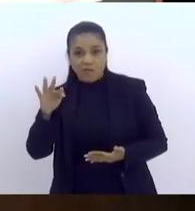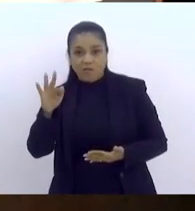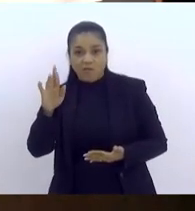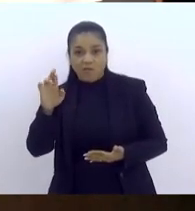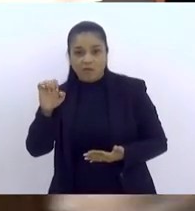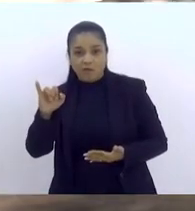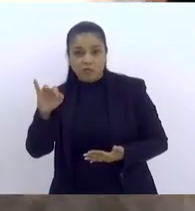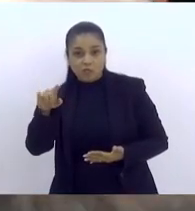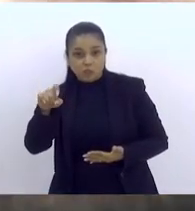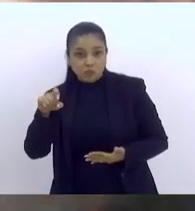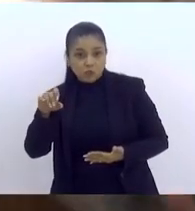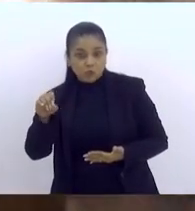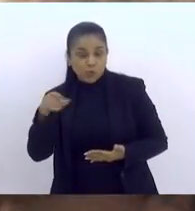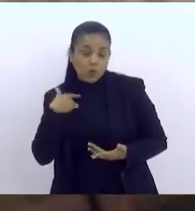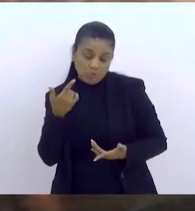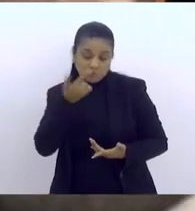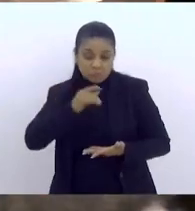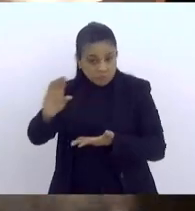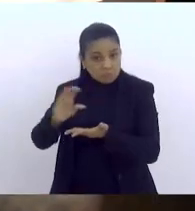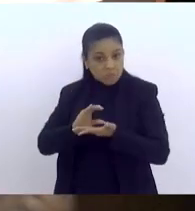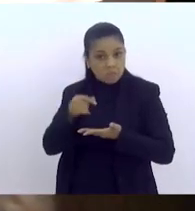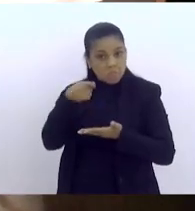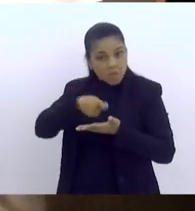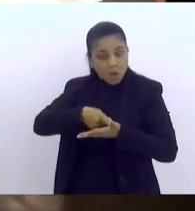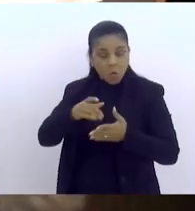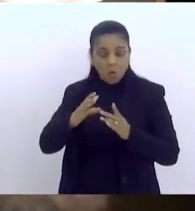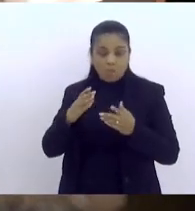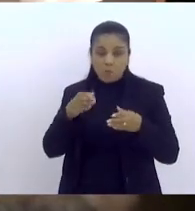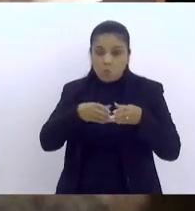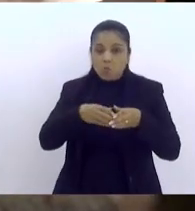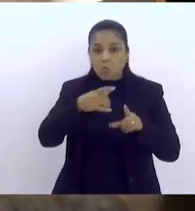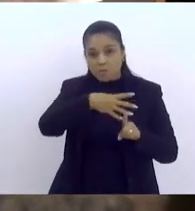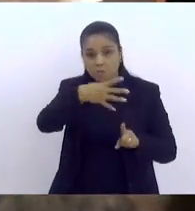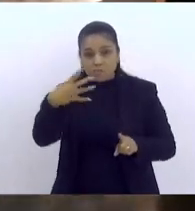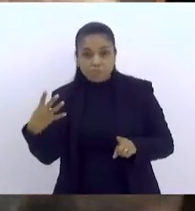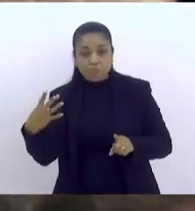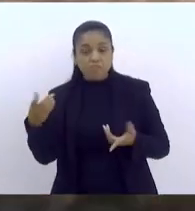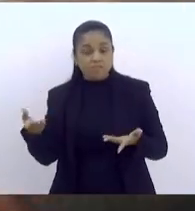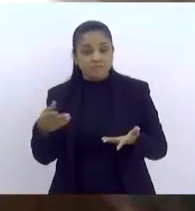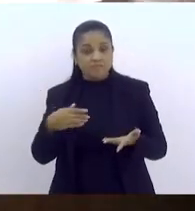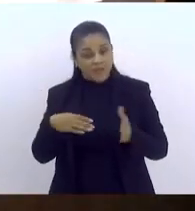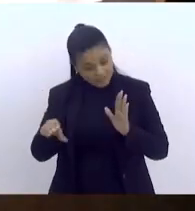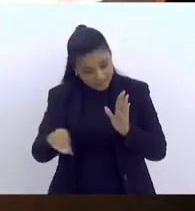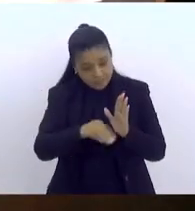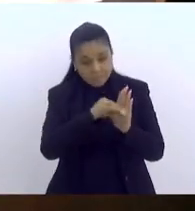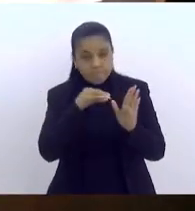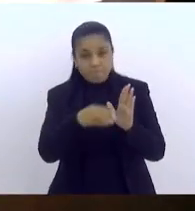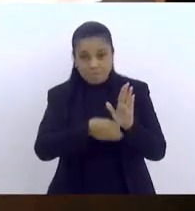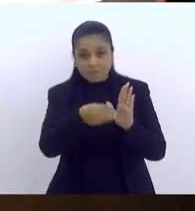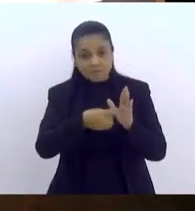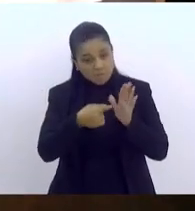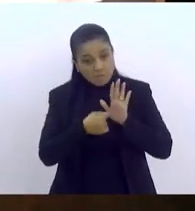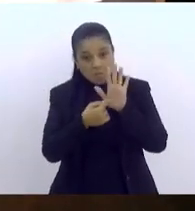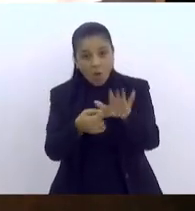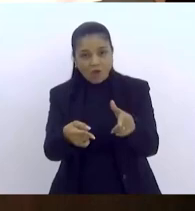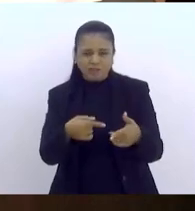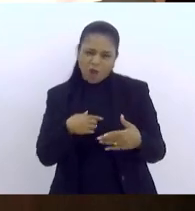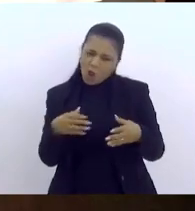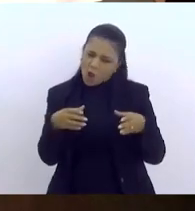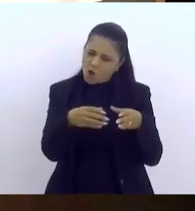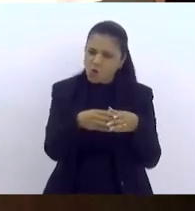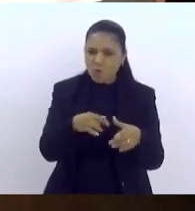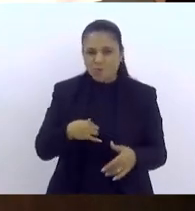de seus aliados. Não há problema nenhum nisso. As emendas estão aí para isso. Agora, não venham me dizer que é um grupo inocente que